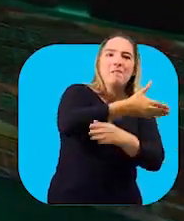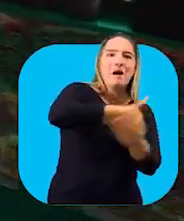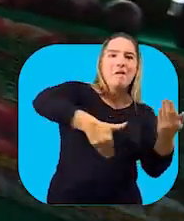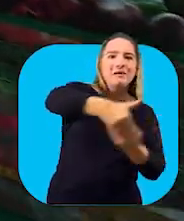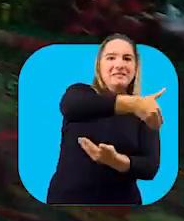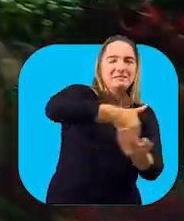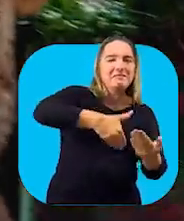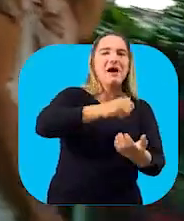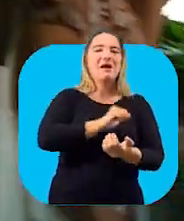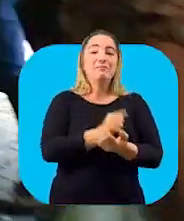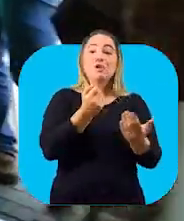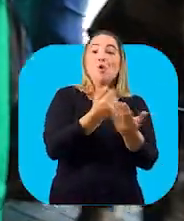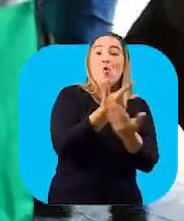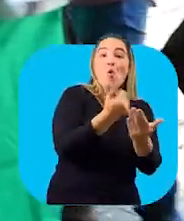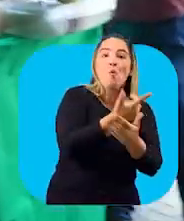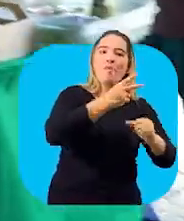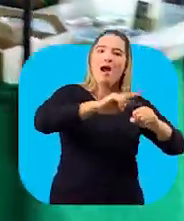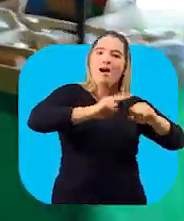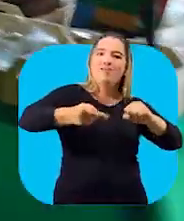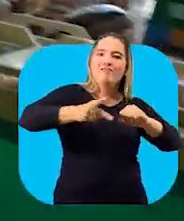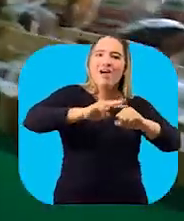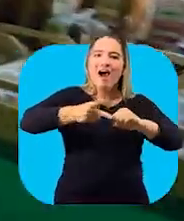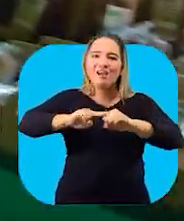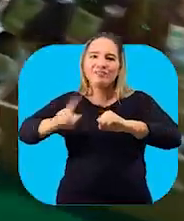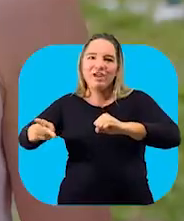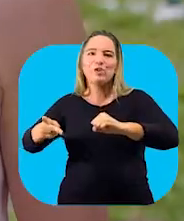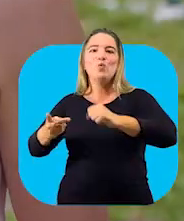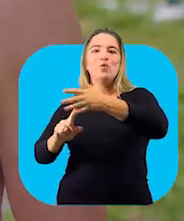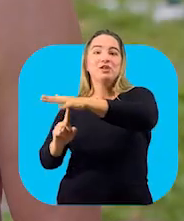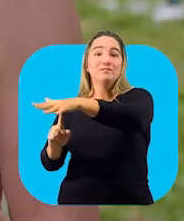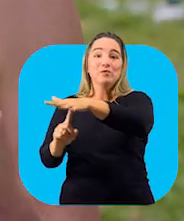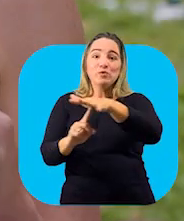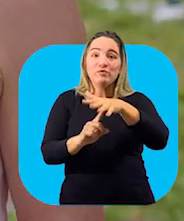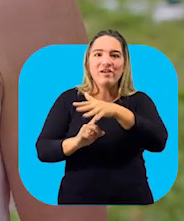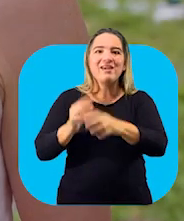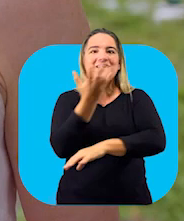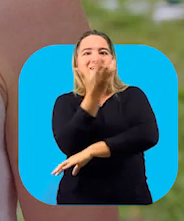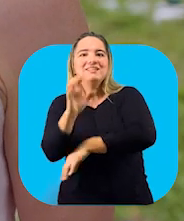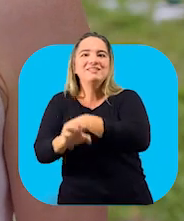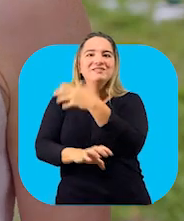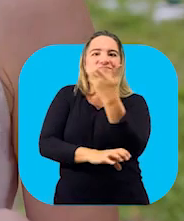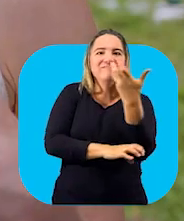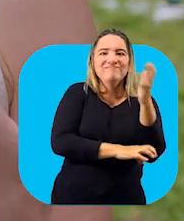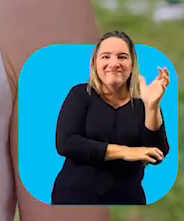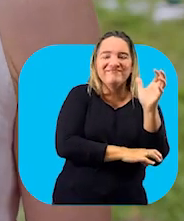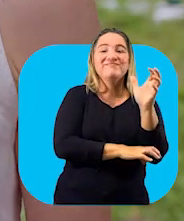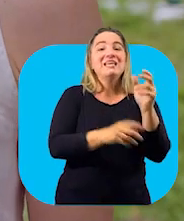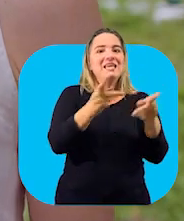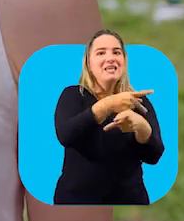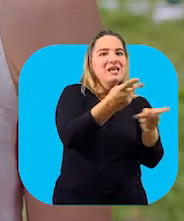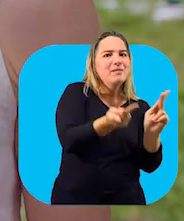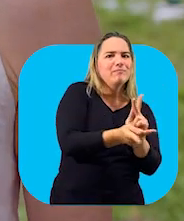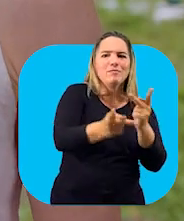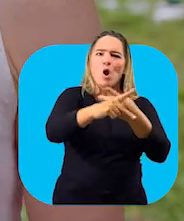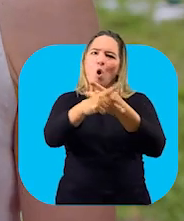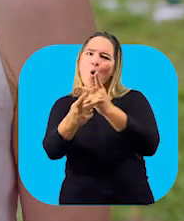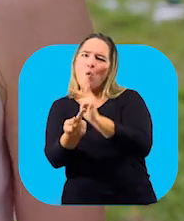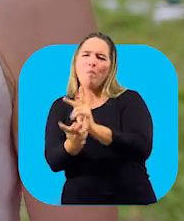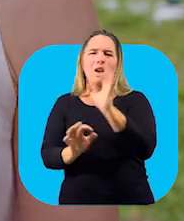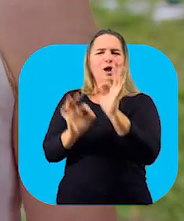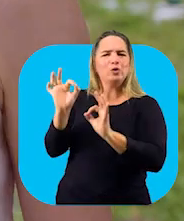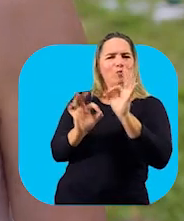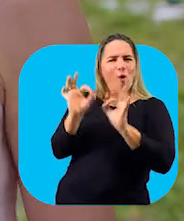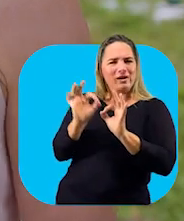eles compravam os legumes de feirantes agroecológicos e aí produziam pratos para